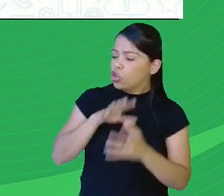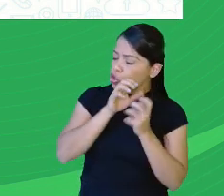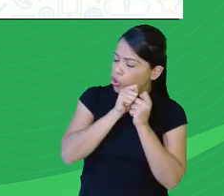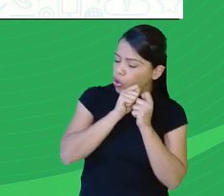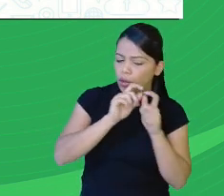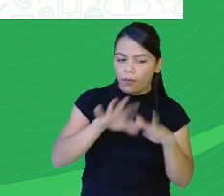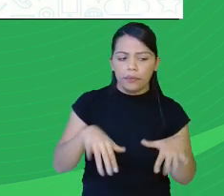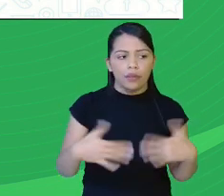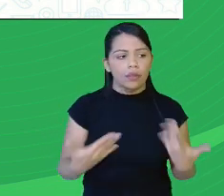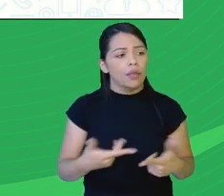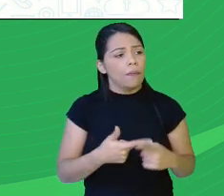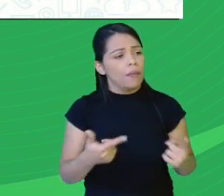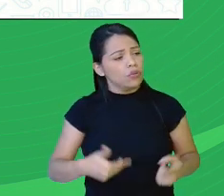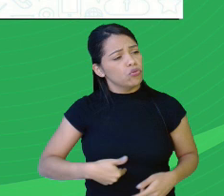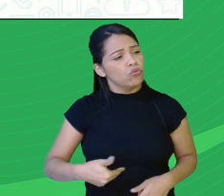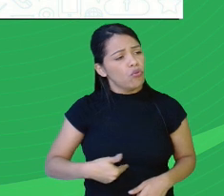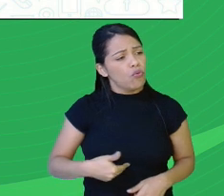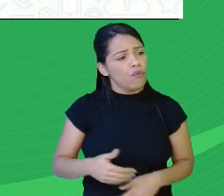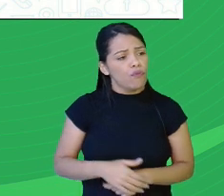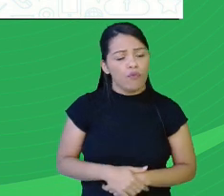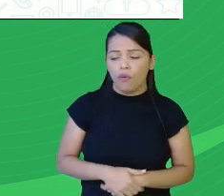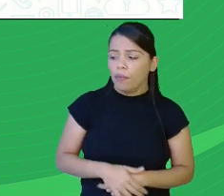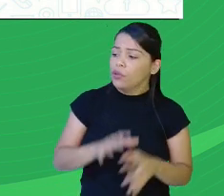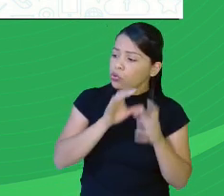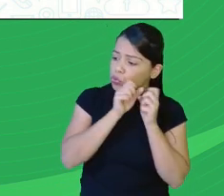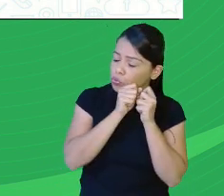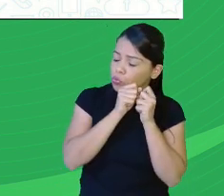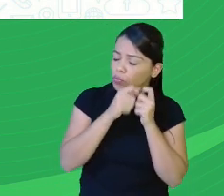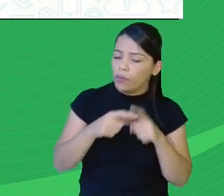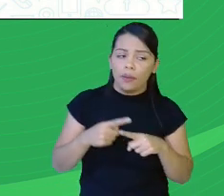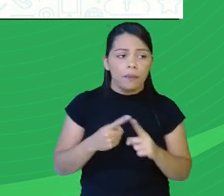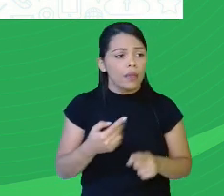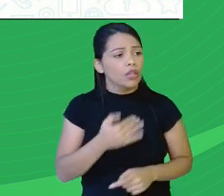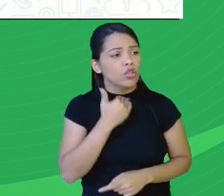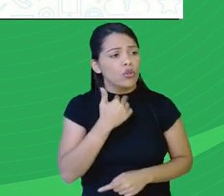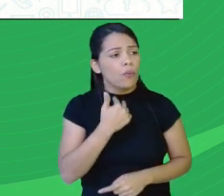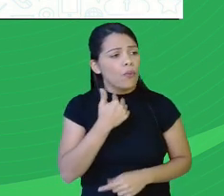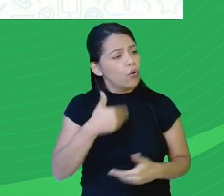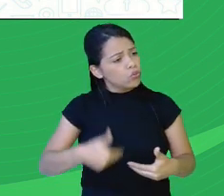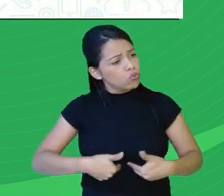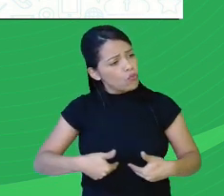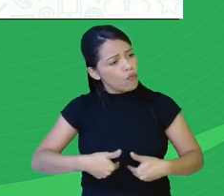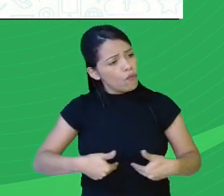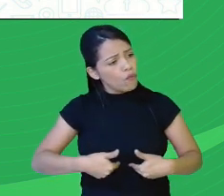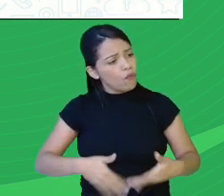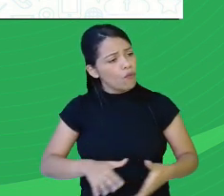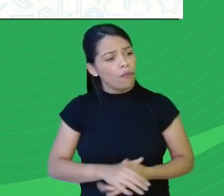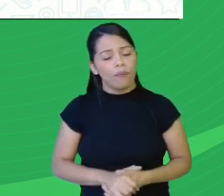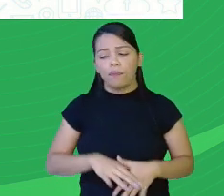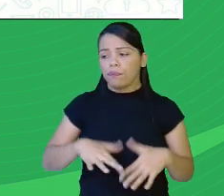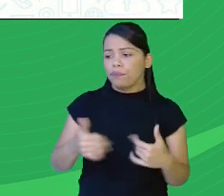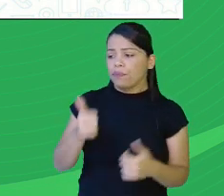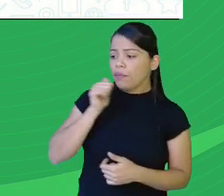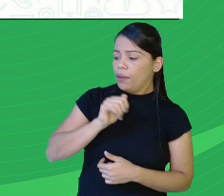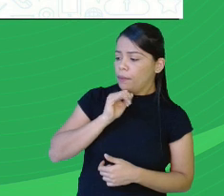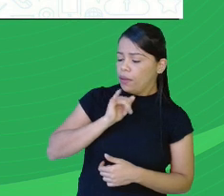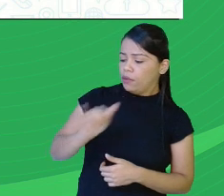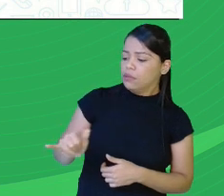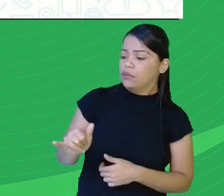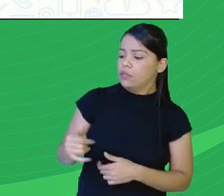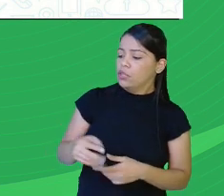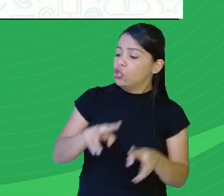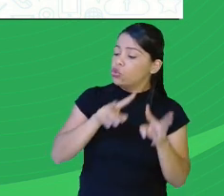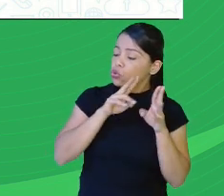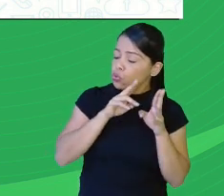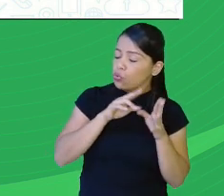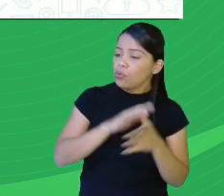durma. Ele diz: não posso, estou com fome. Ela repete exasperada: